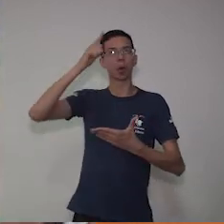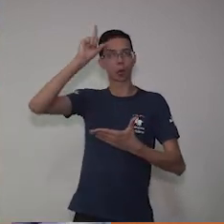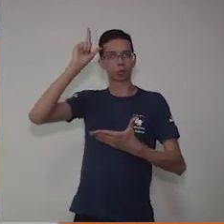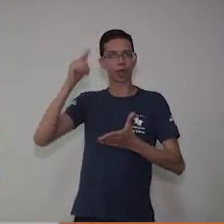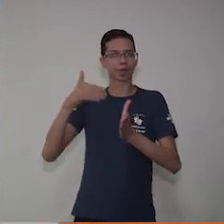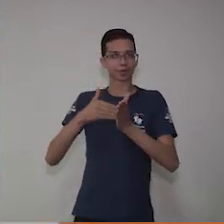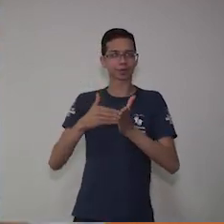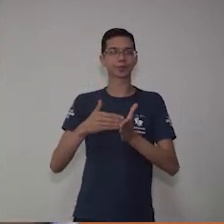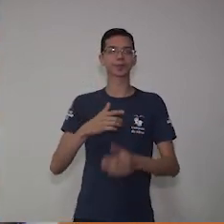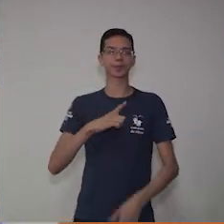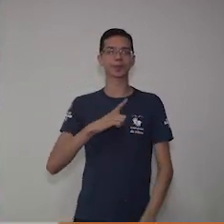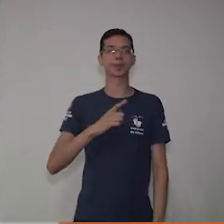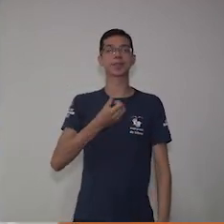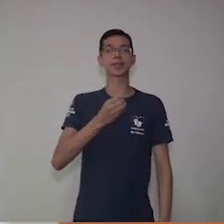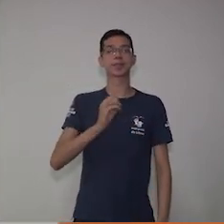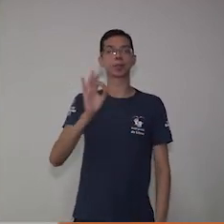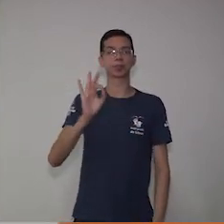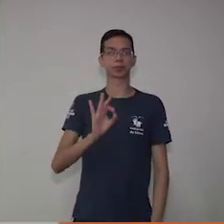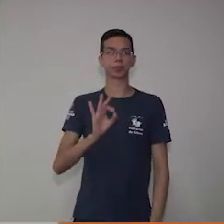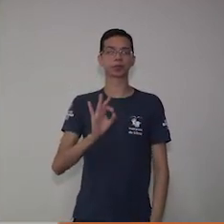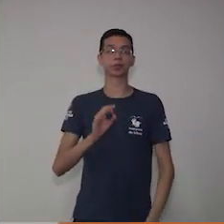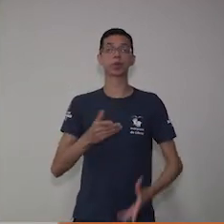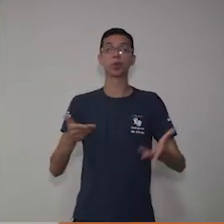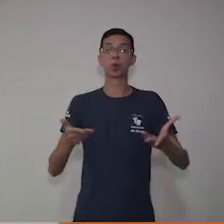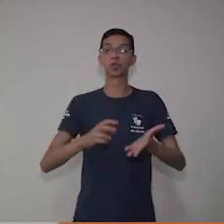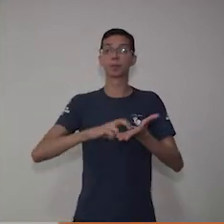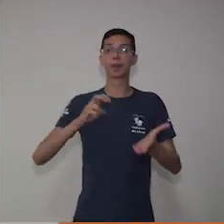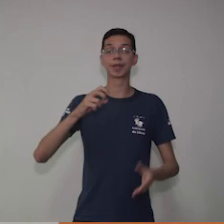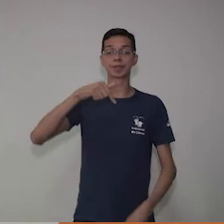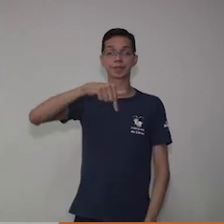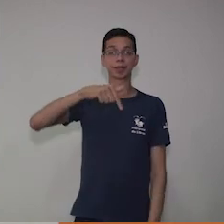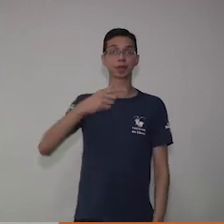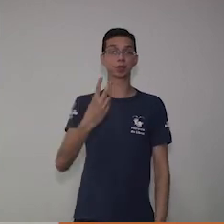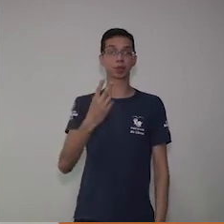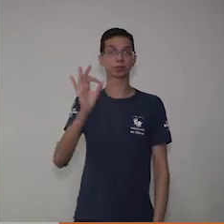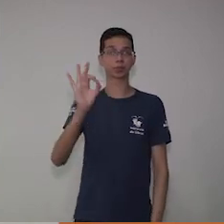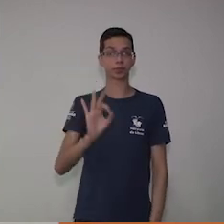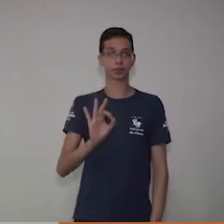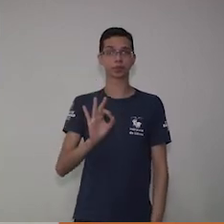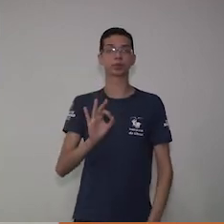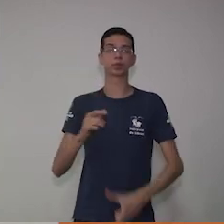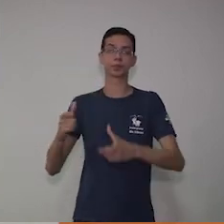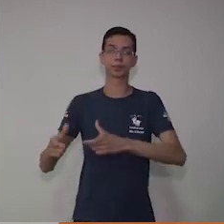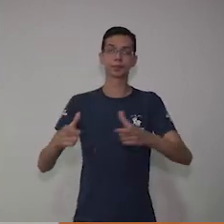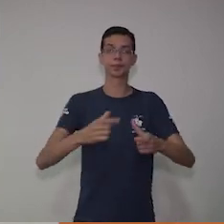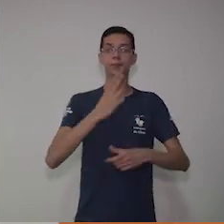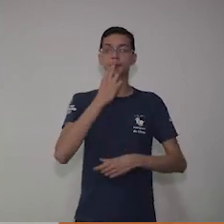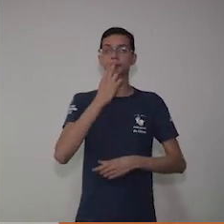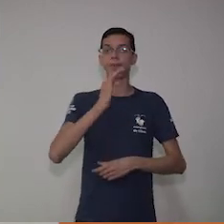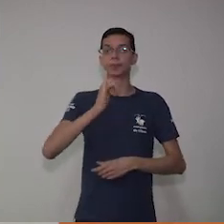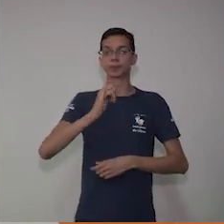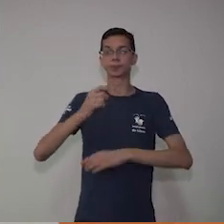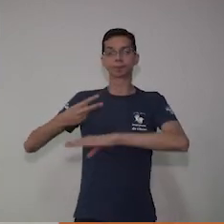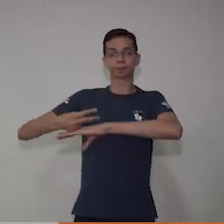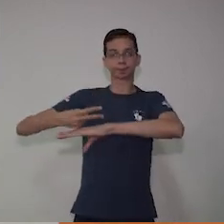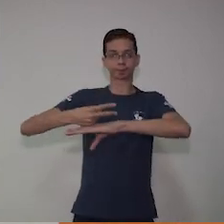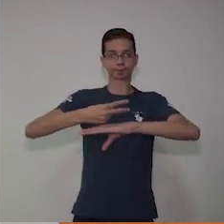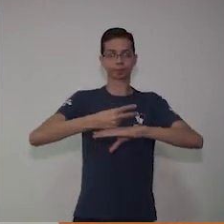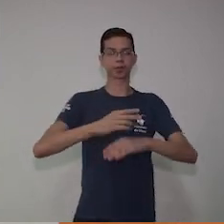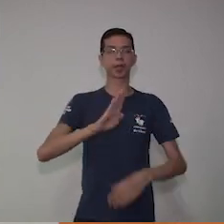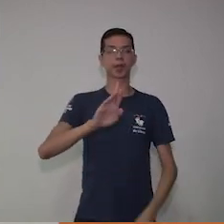vagas. O município, hoje pela manhã, 72% a taxa de ocupação nos leitos de UTI. Brasilândia